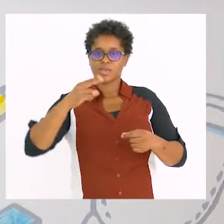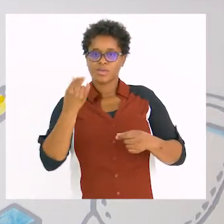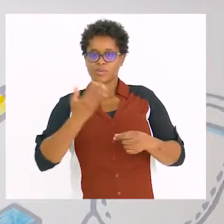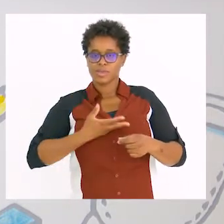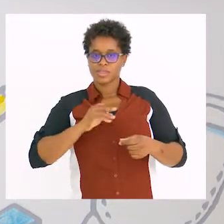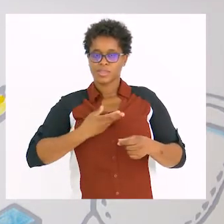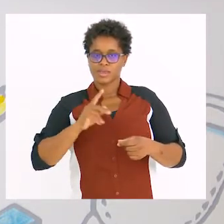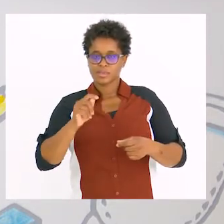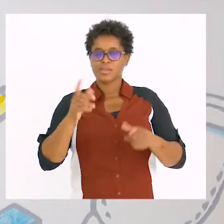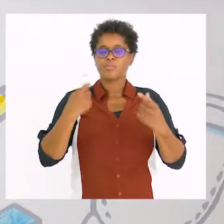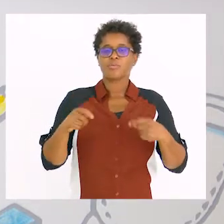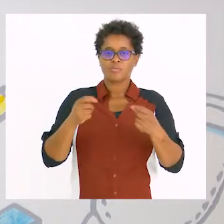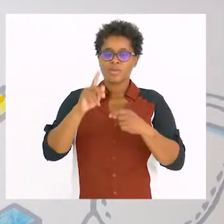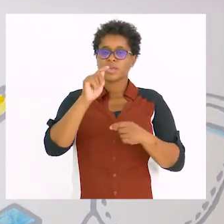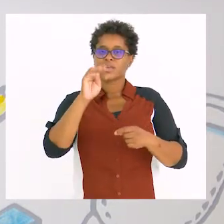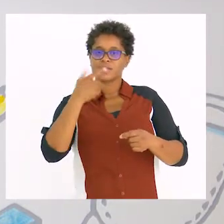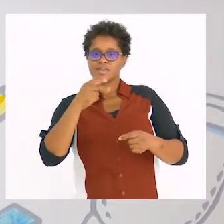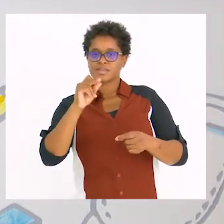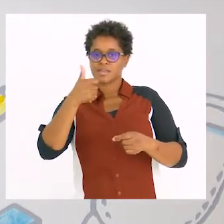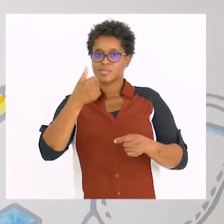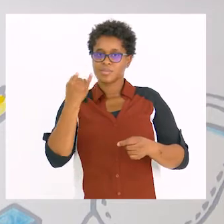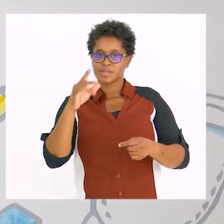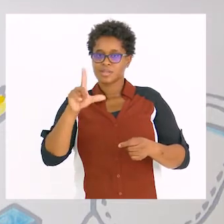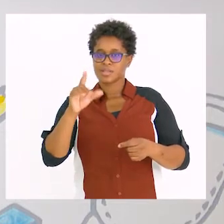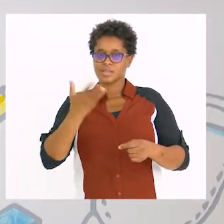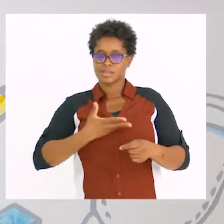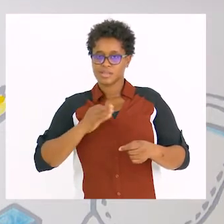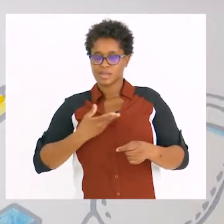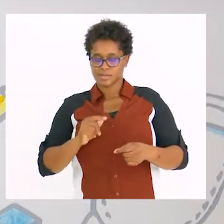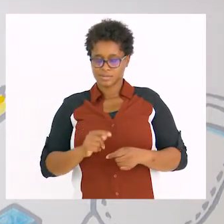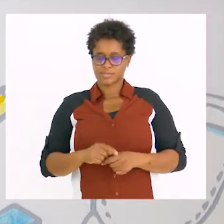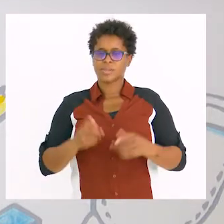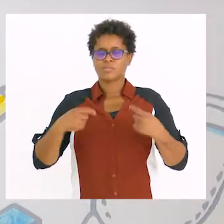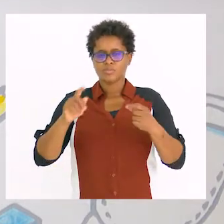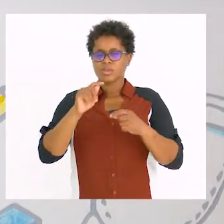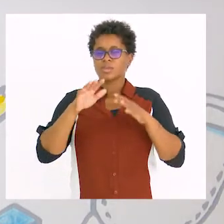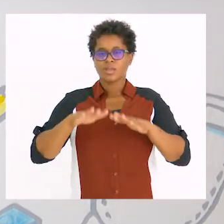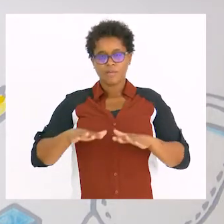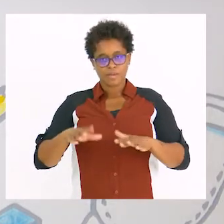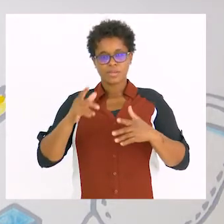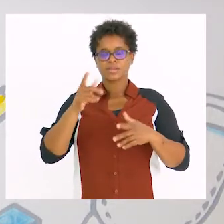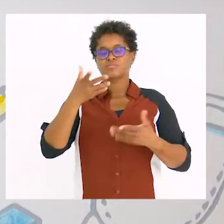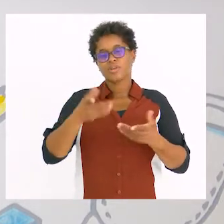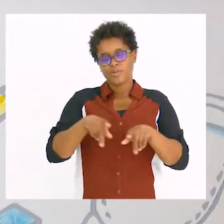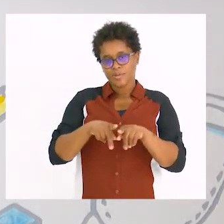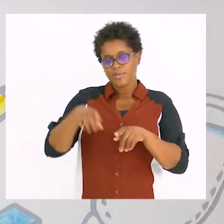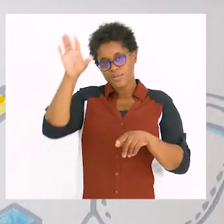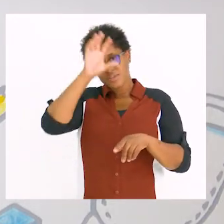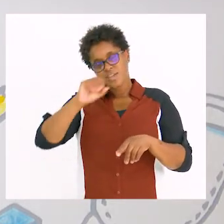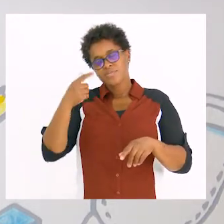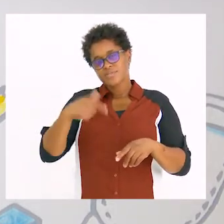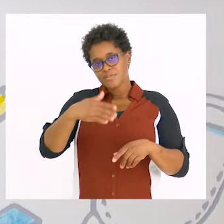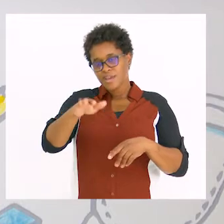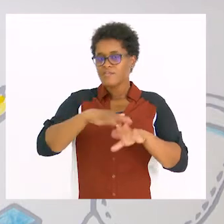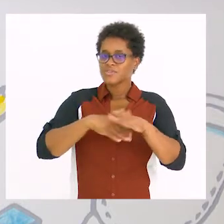e promover a estabilidade. Promover a estabilidade significa que o Estado deverá fazer